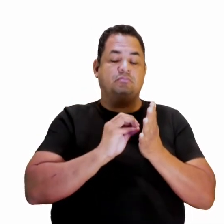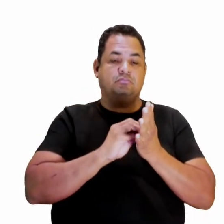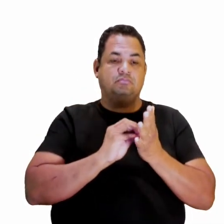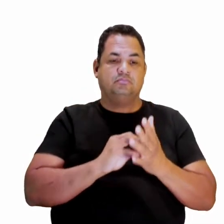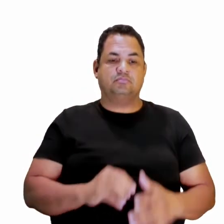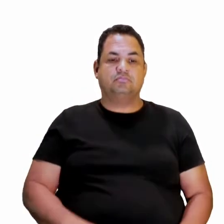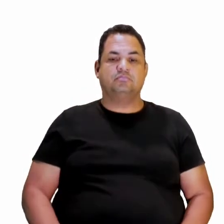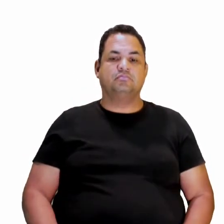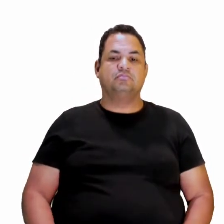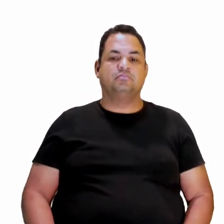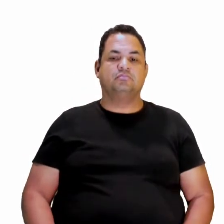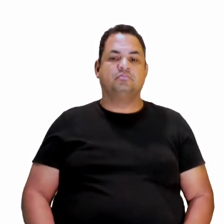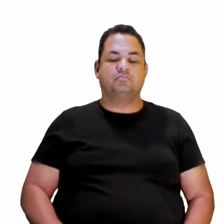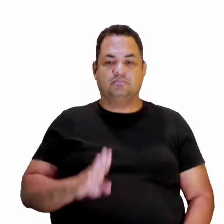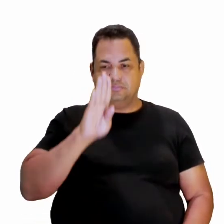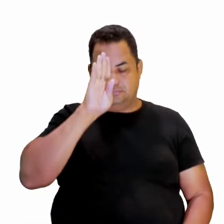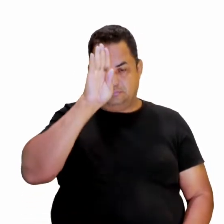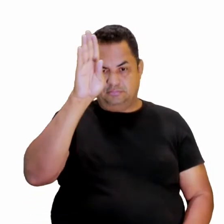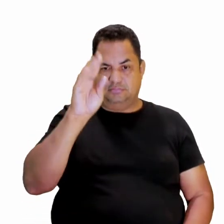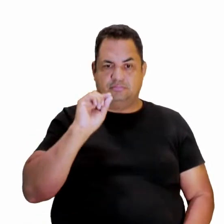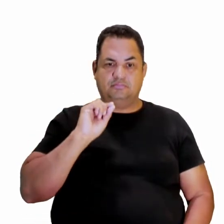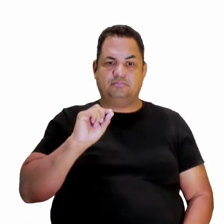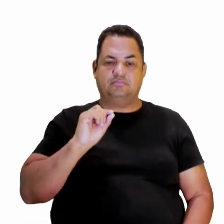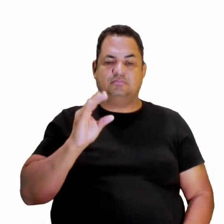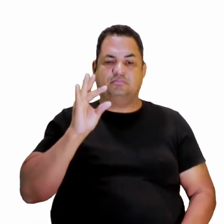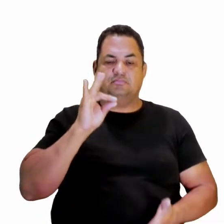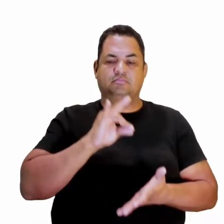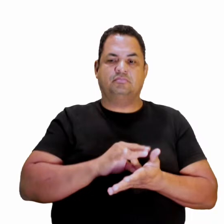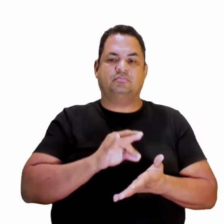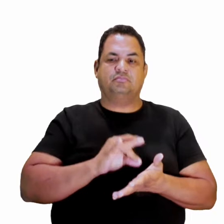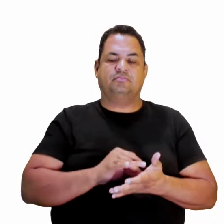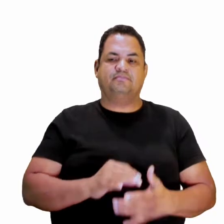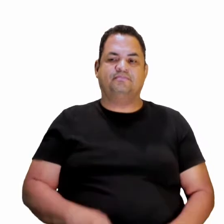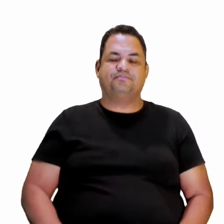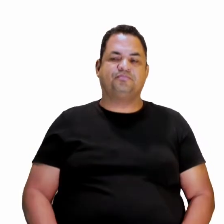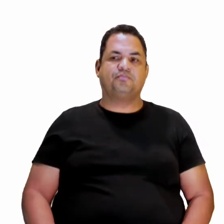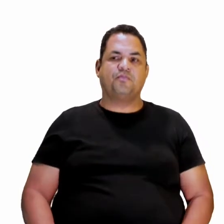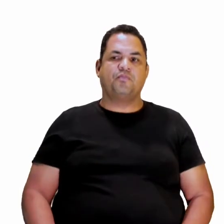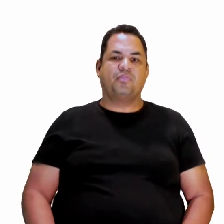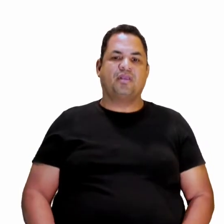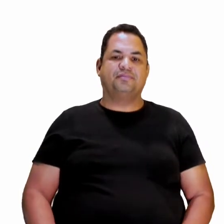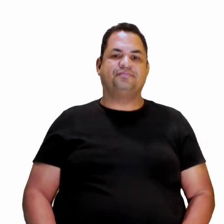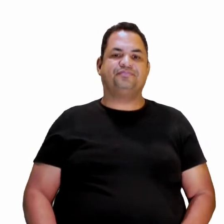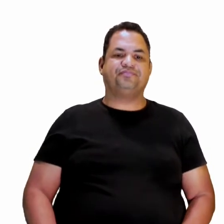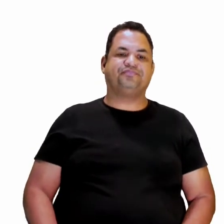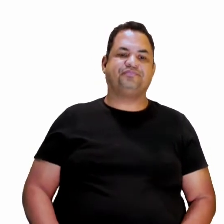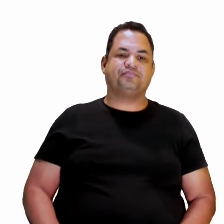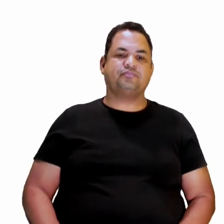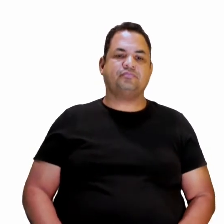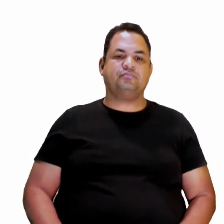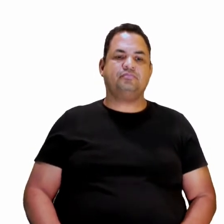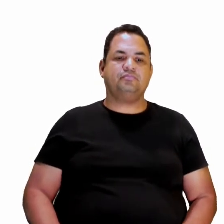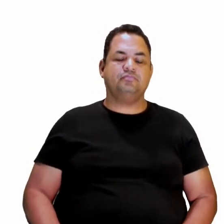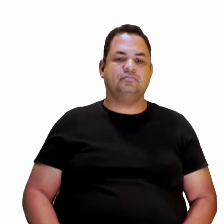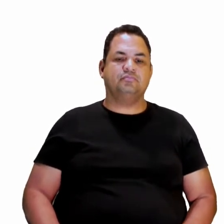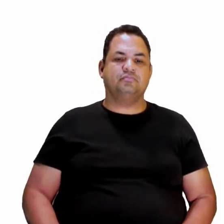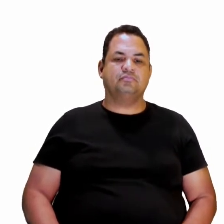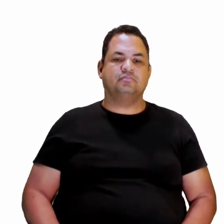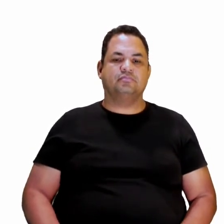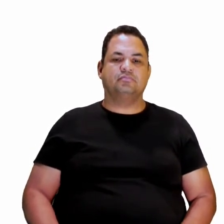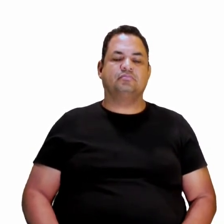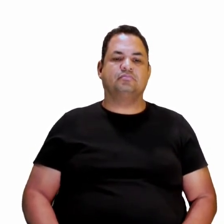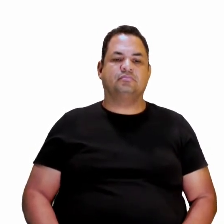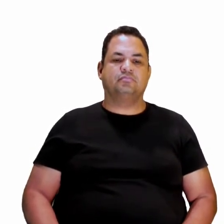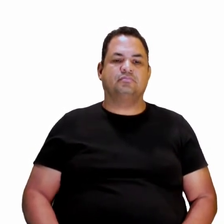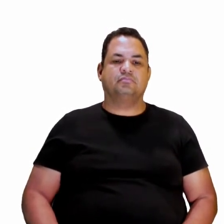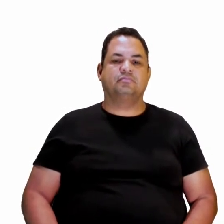Tá faltando o principal, né? O que realmente, não é que o principal, mas um dos principais, todos são principais, mas um aí que